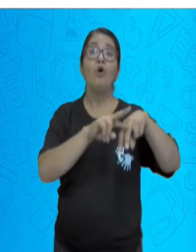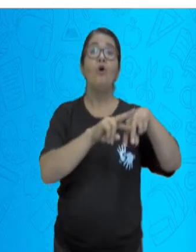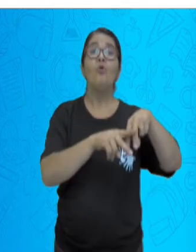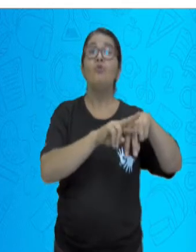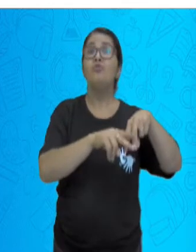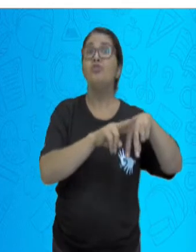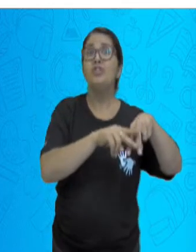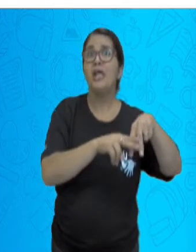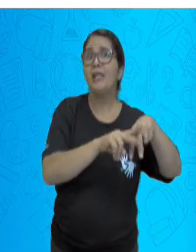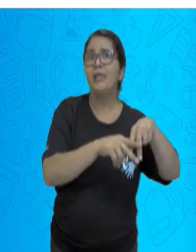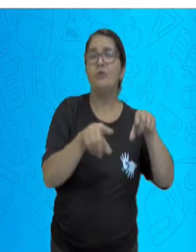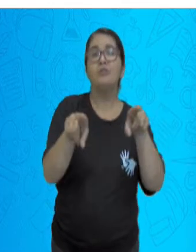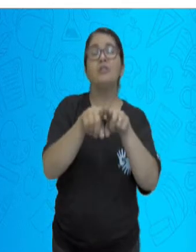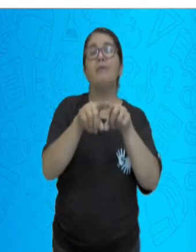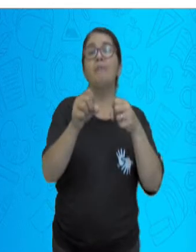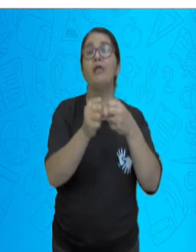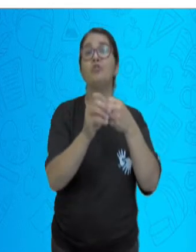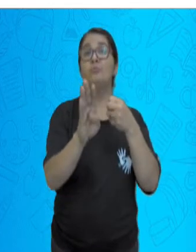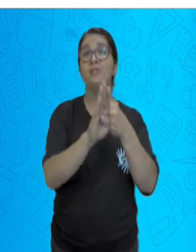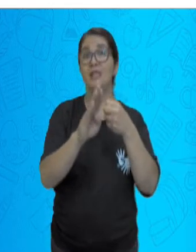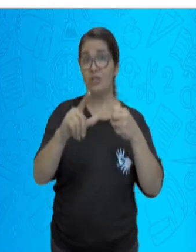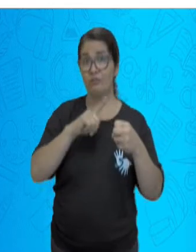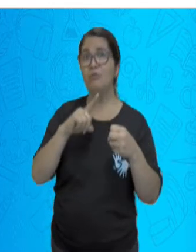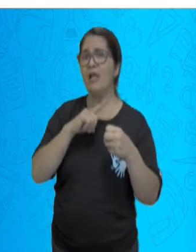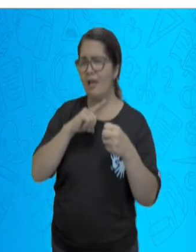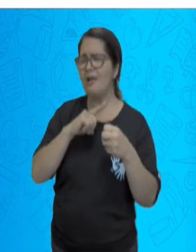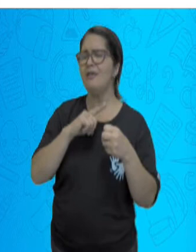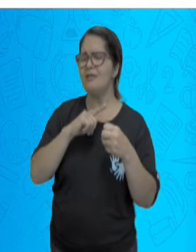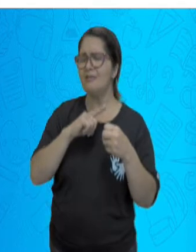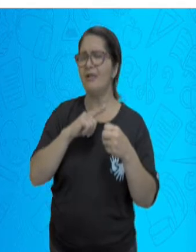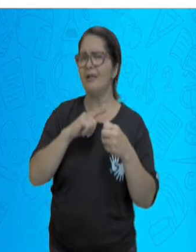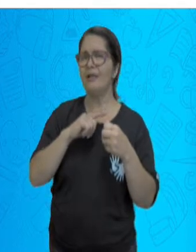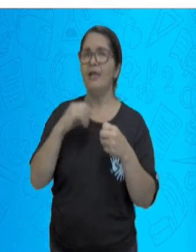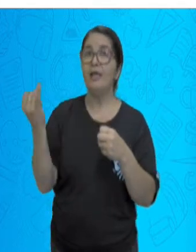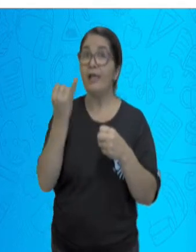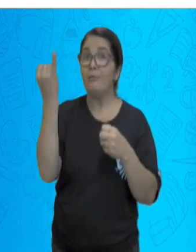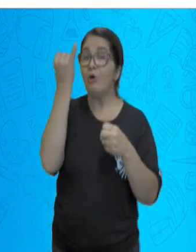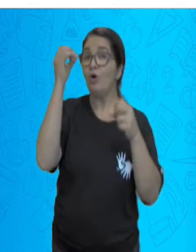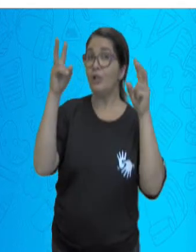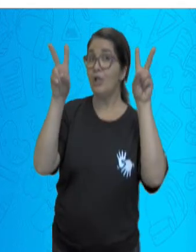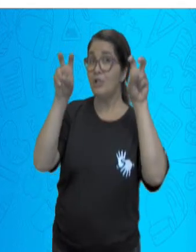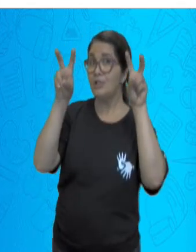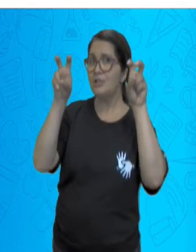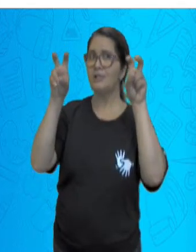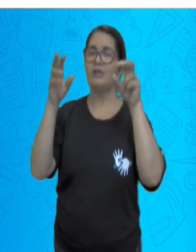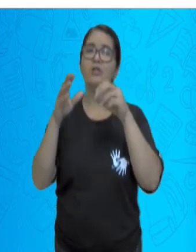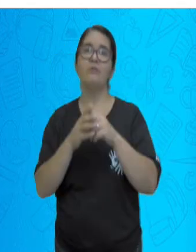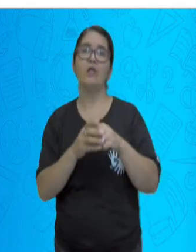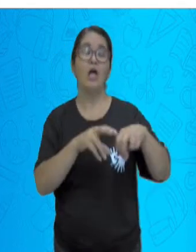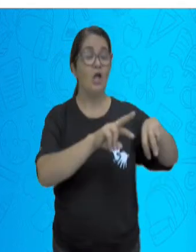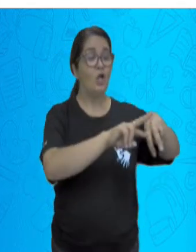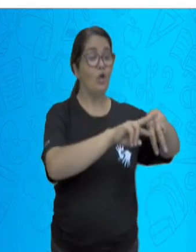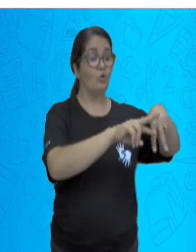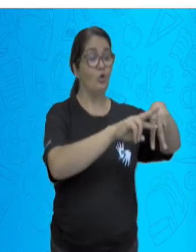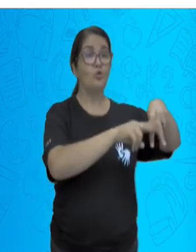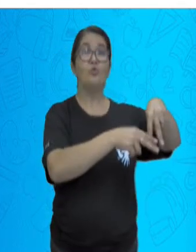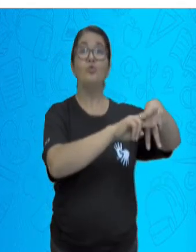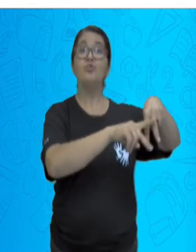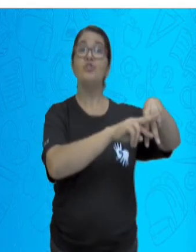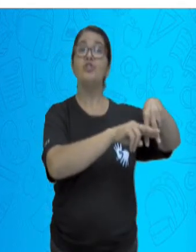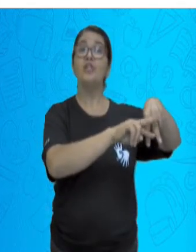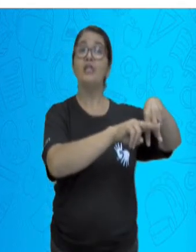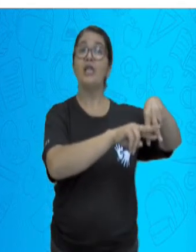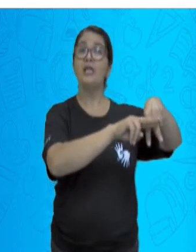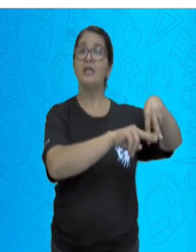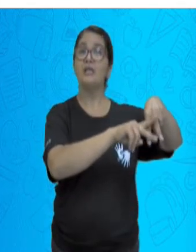substantivos? Outro assunto super importante que nós vamos falar também, sobre flexão de gênero aqui. Os